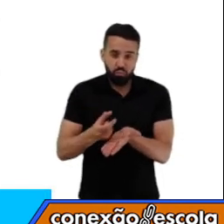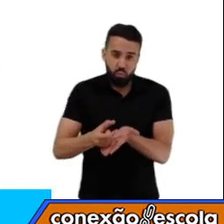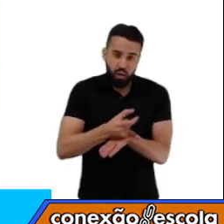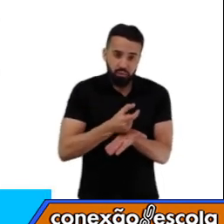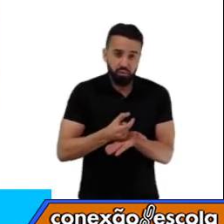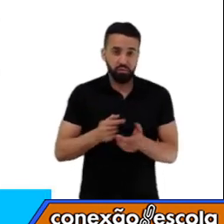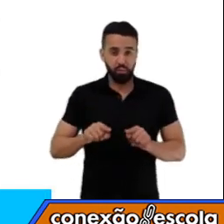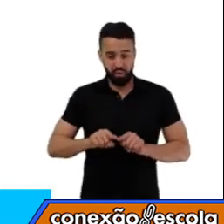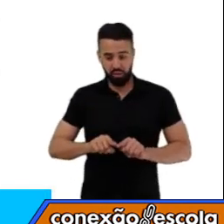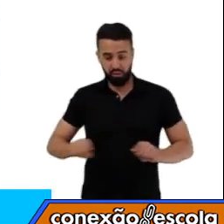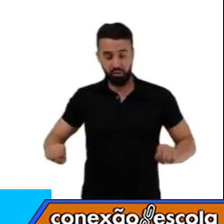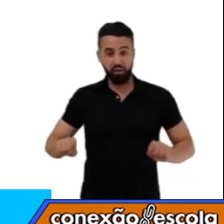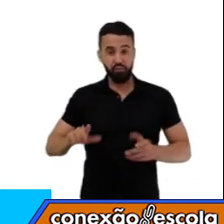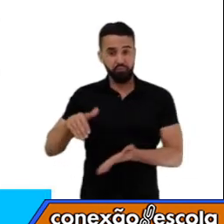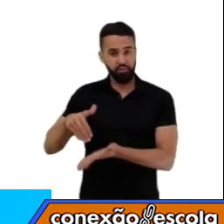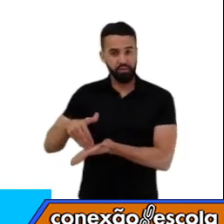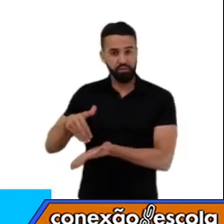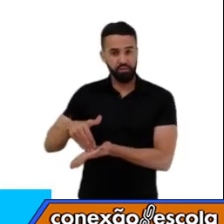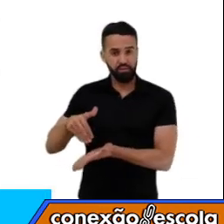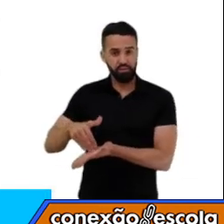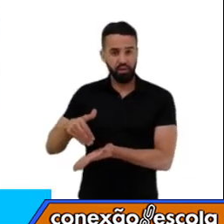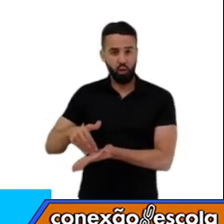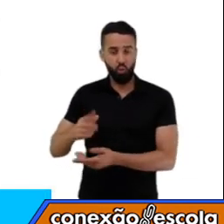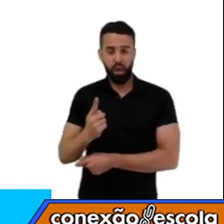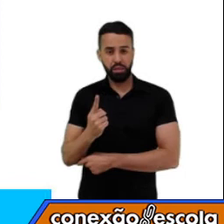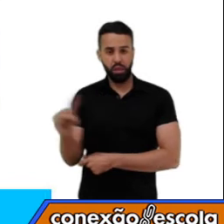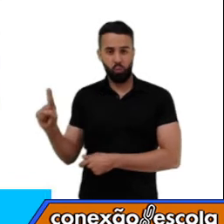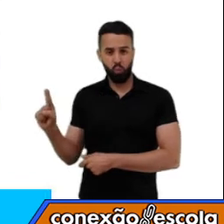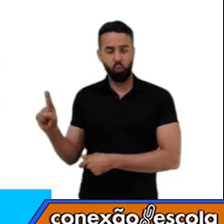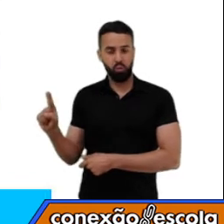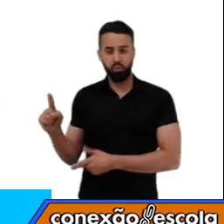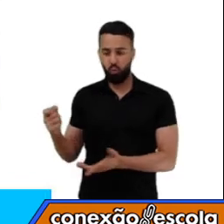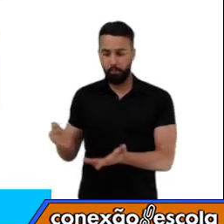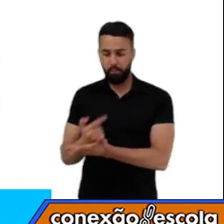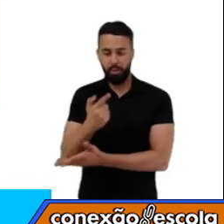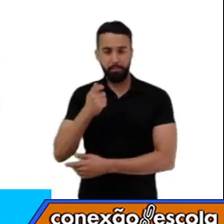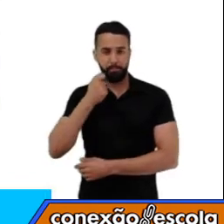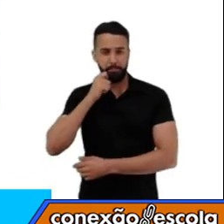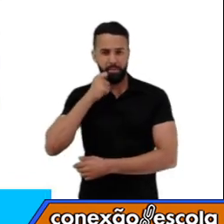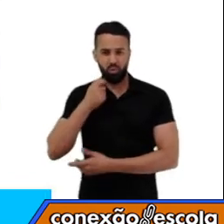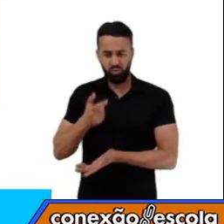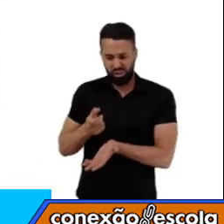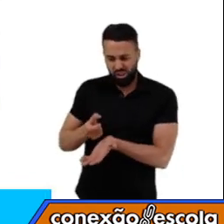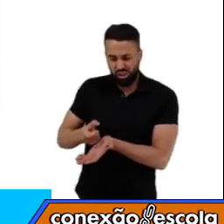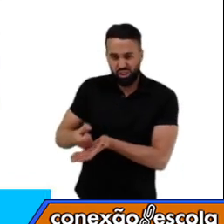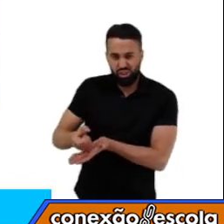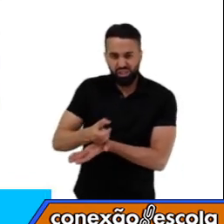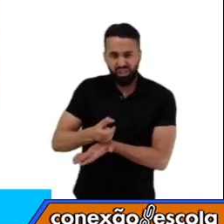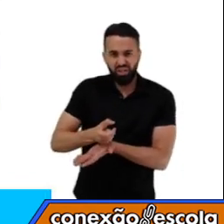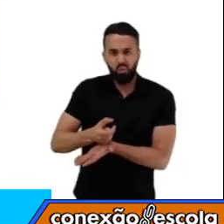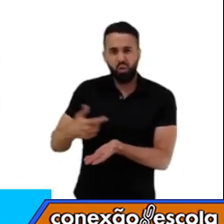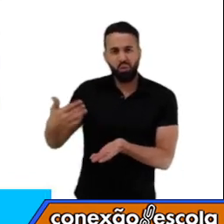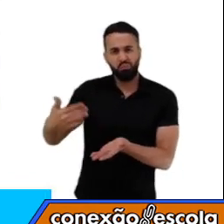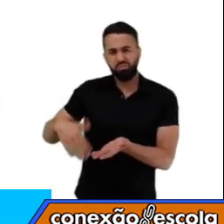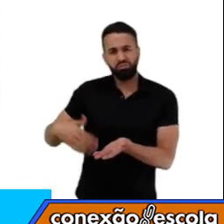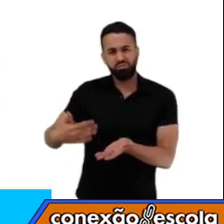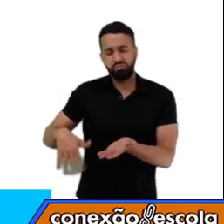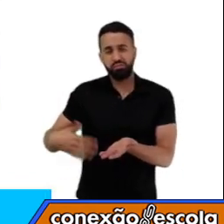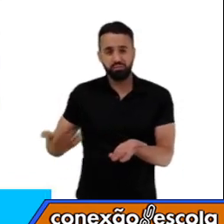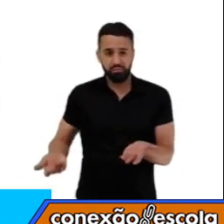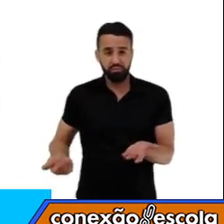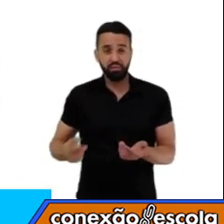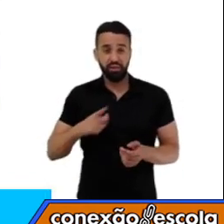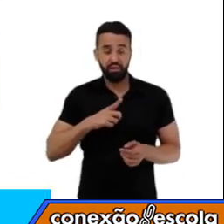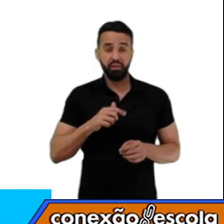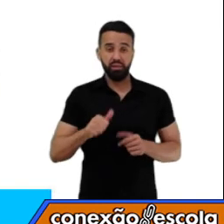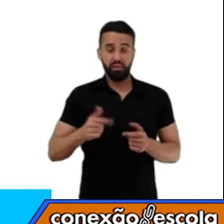aqui no final ele fala que ela não vai comprar é só com aquele dinheiro que ela tem e aqui a gente